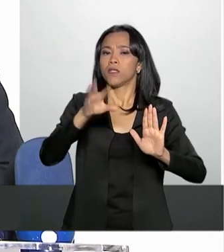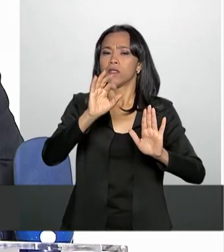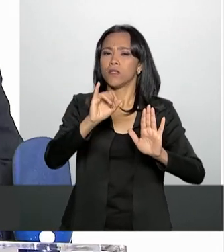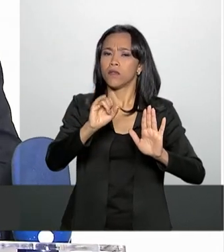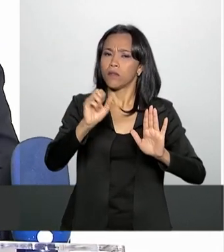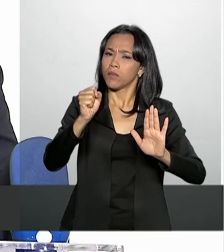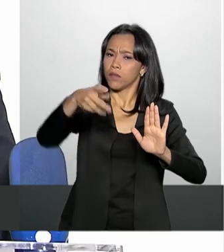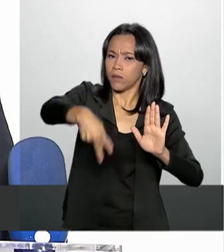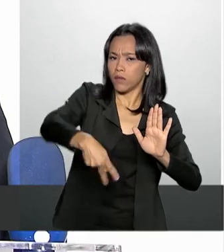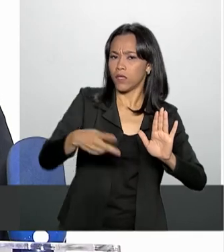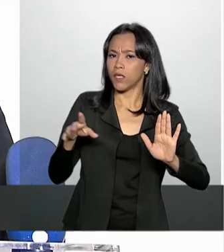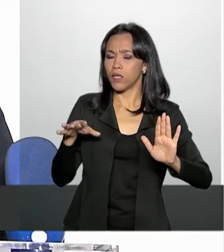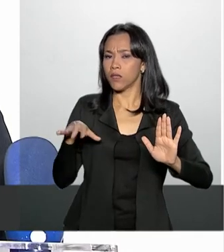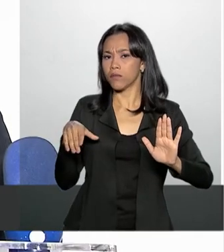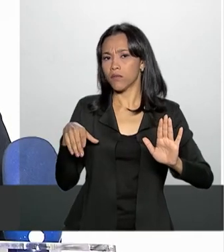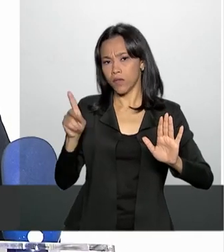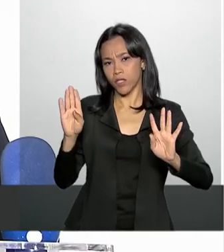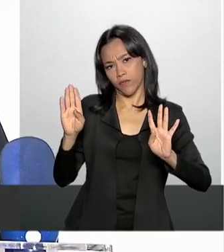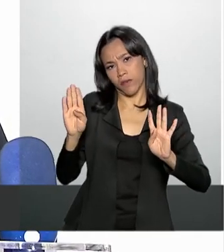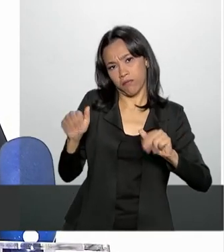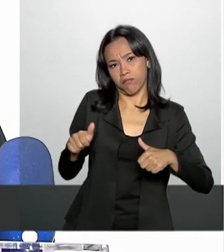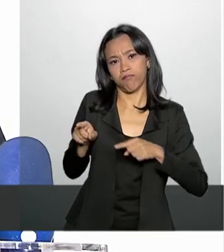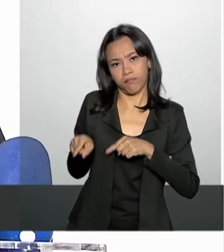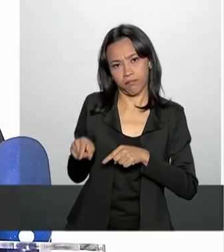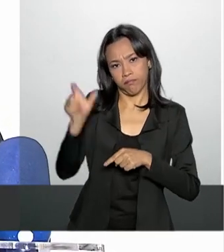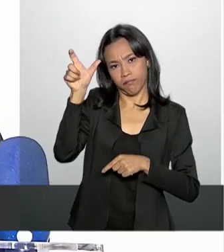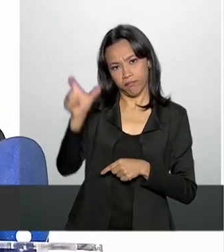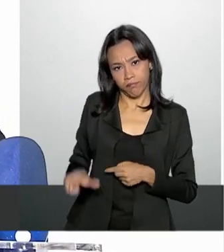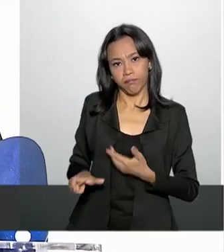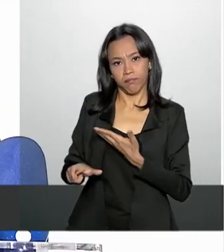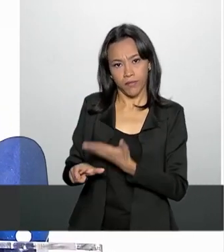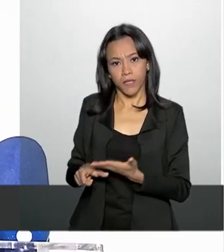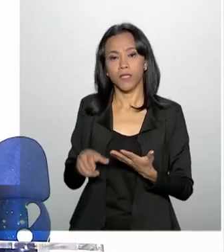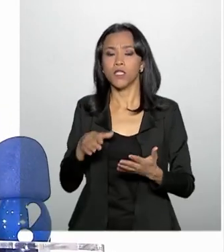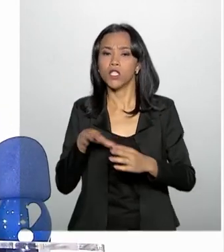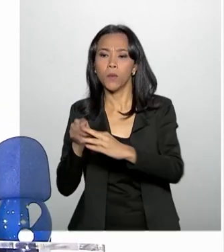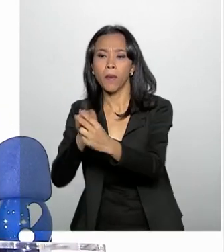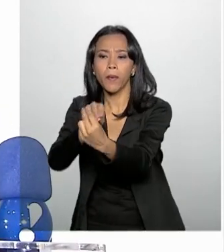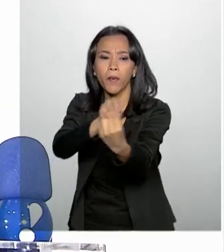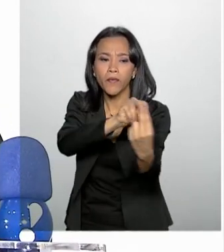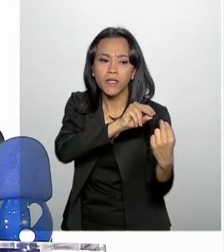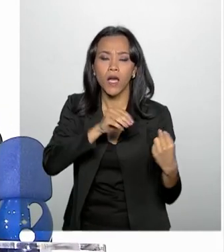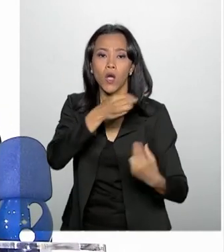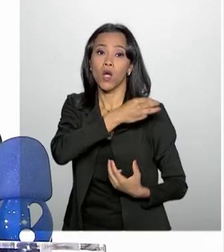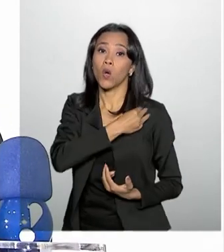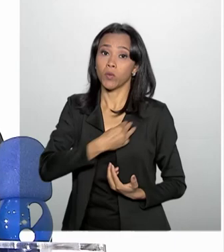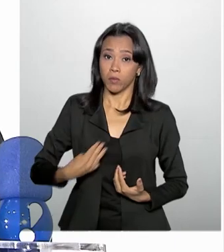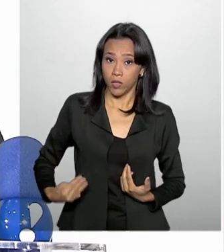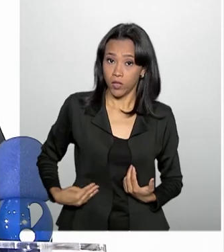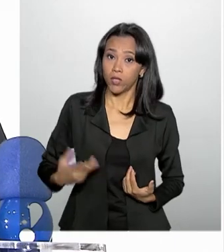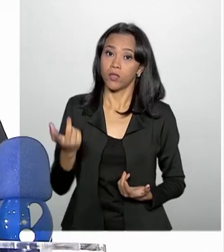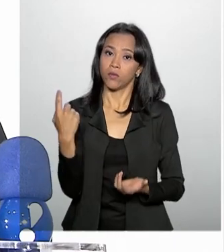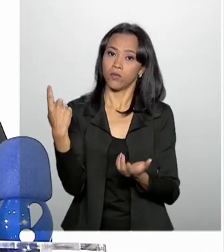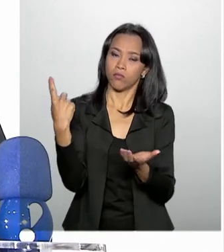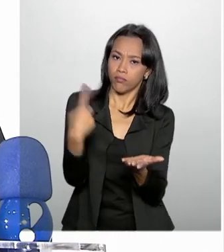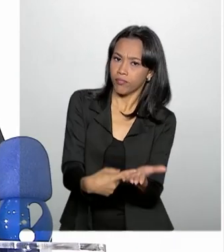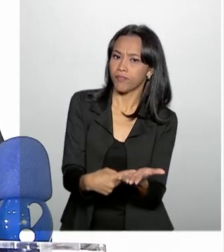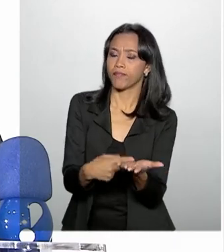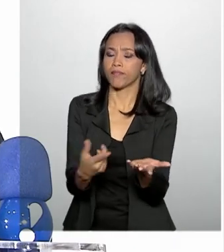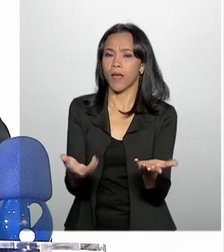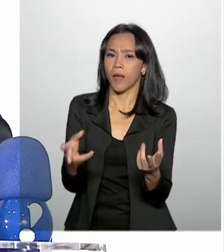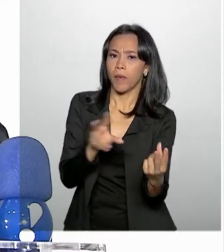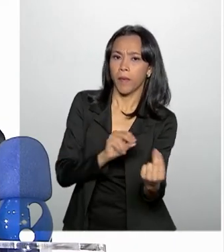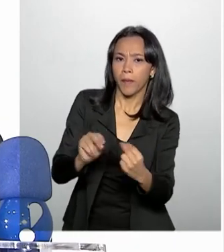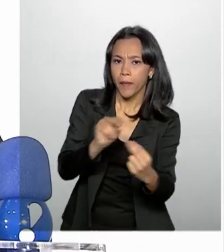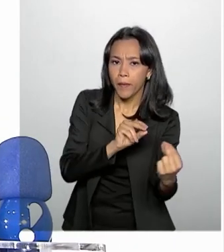análises, de estabelecer com os seus ministros um padrão e um curso de ação que possa,